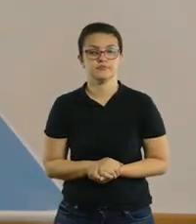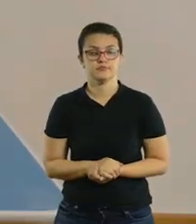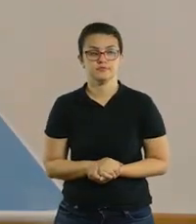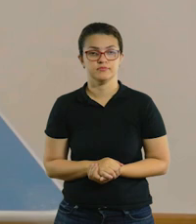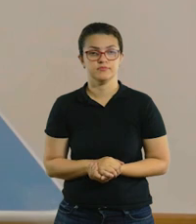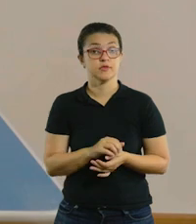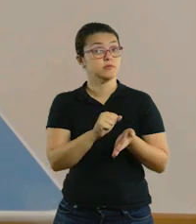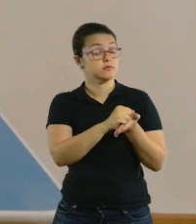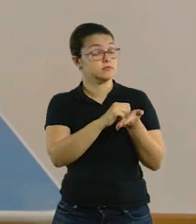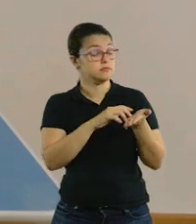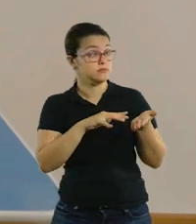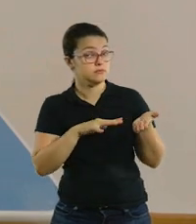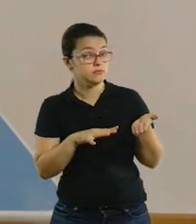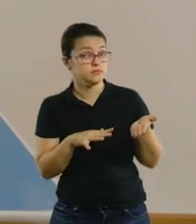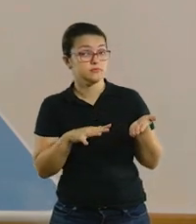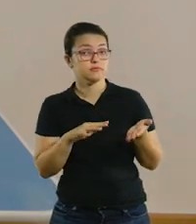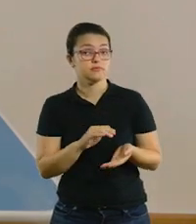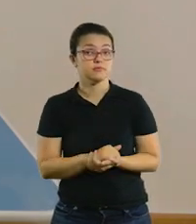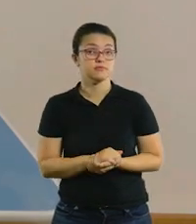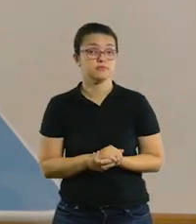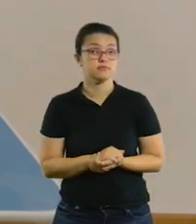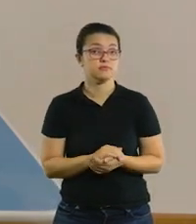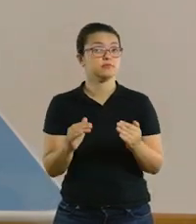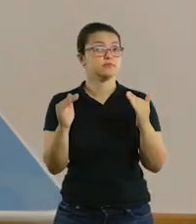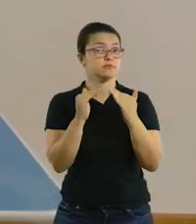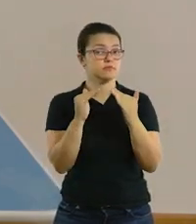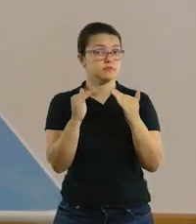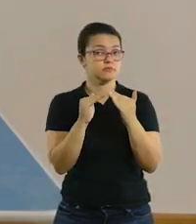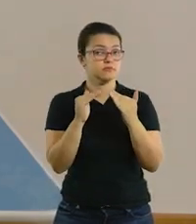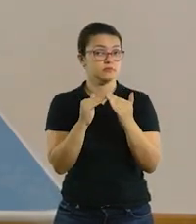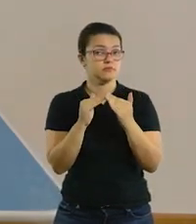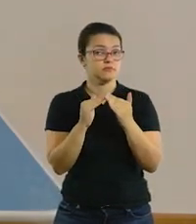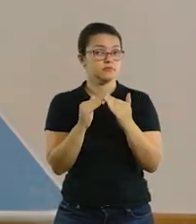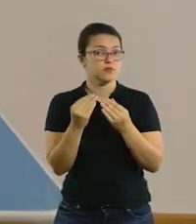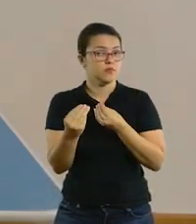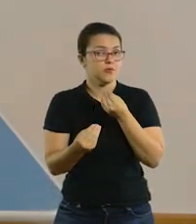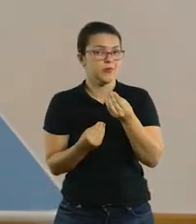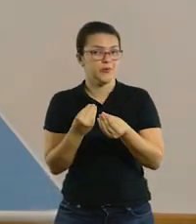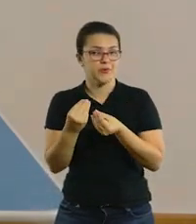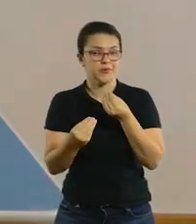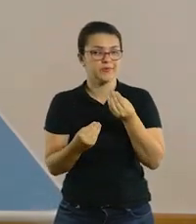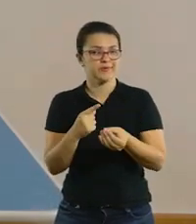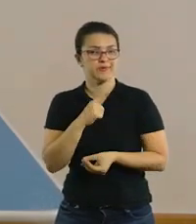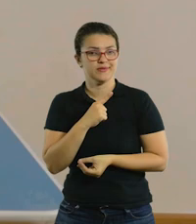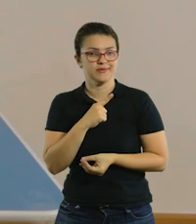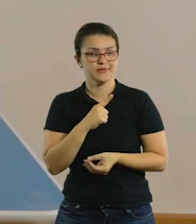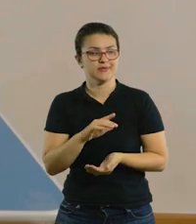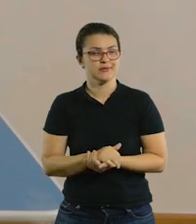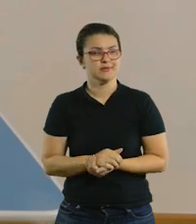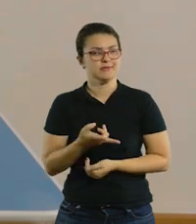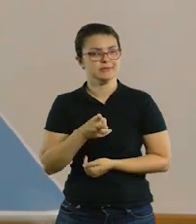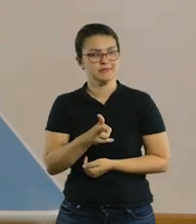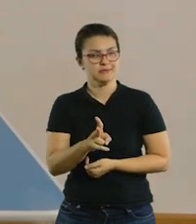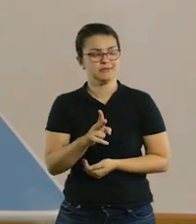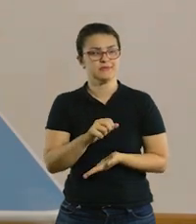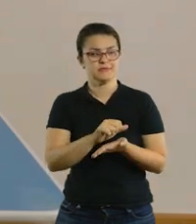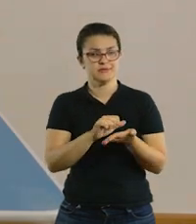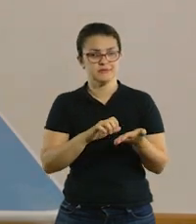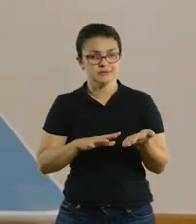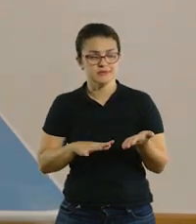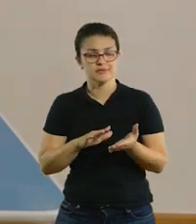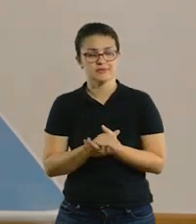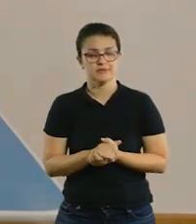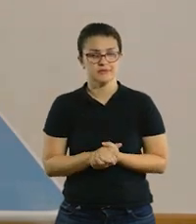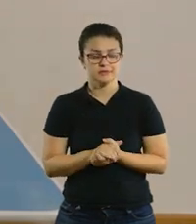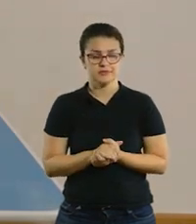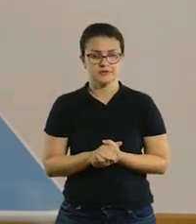É uma atividade que pode ser feita na casa de vocês com os recursos que vocês dispõem, porque sempre são atividades